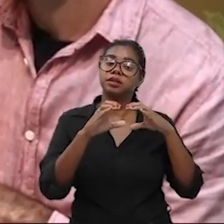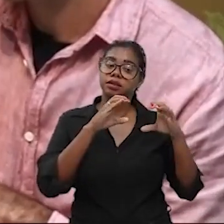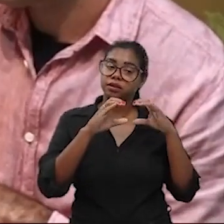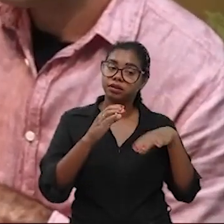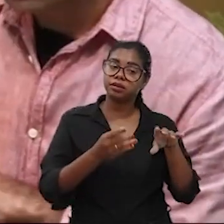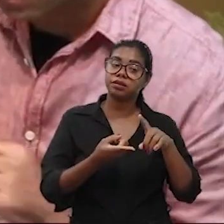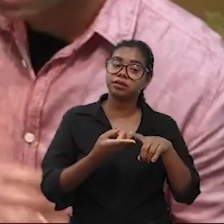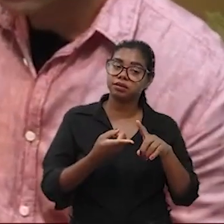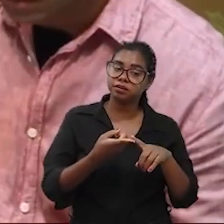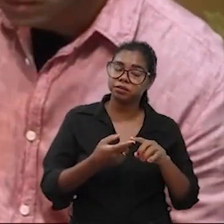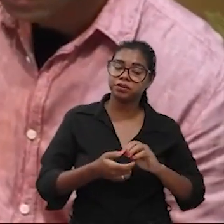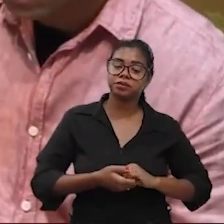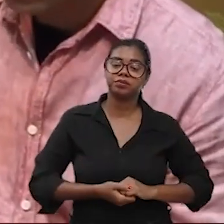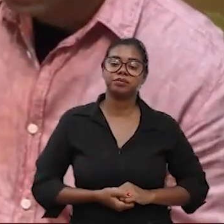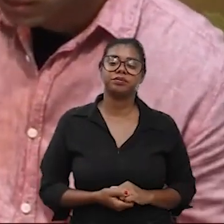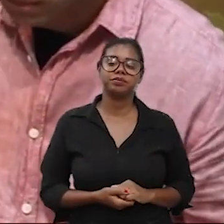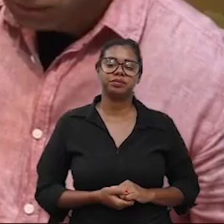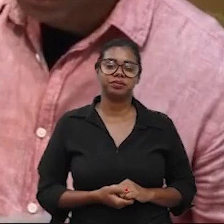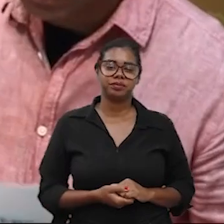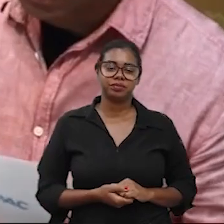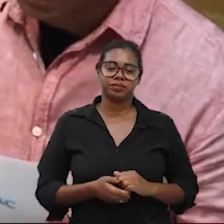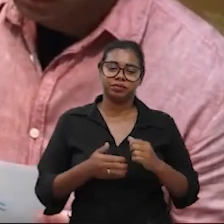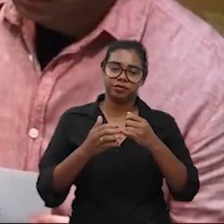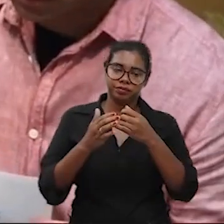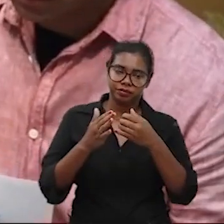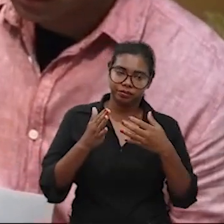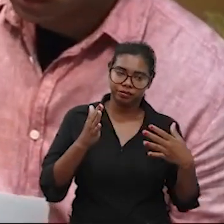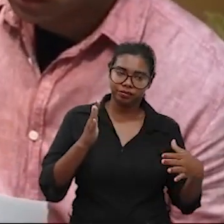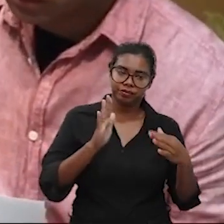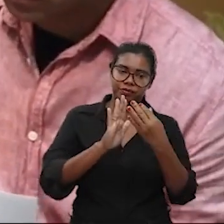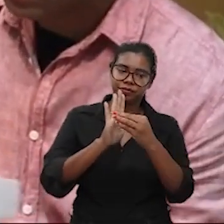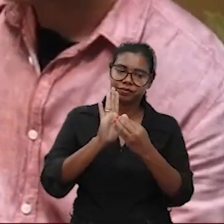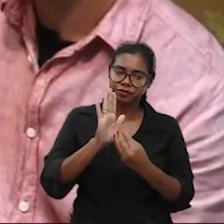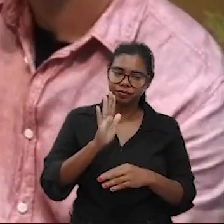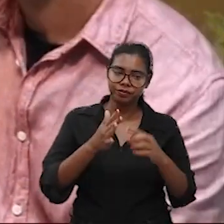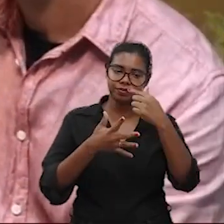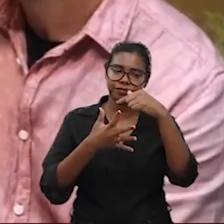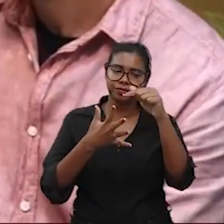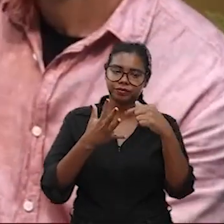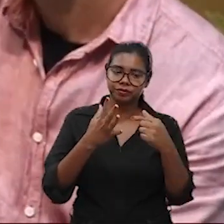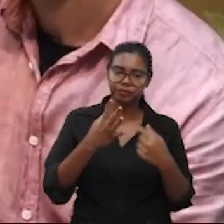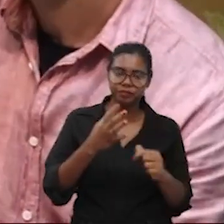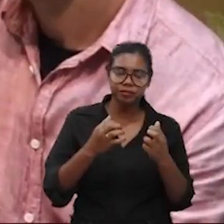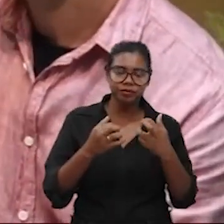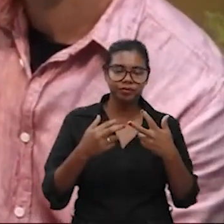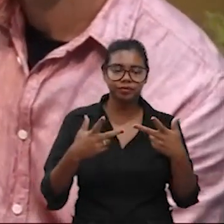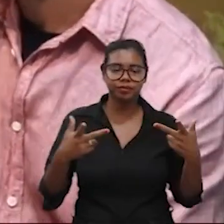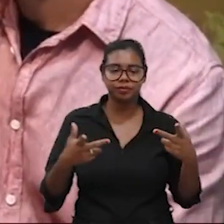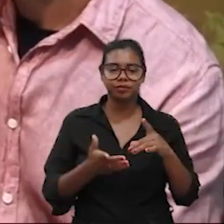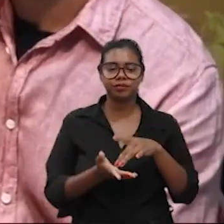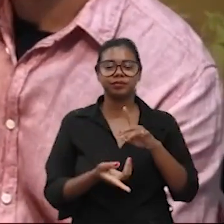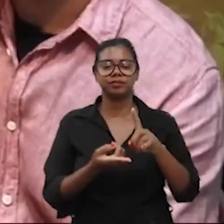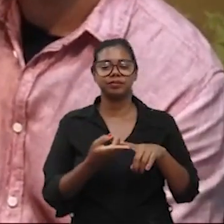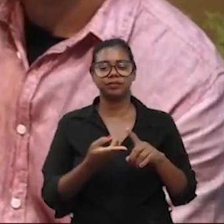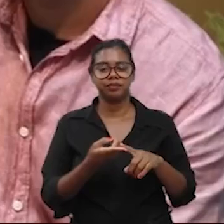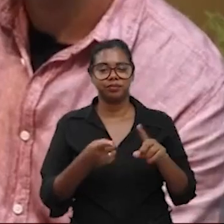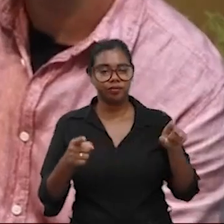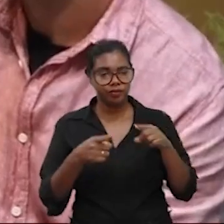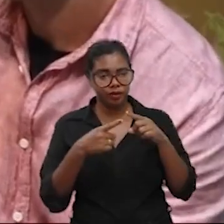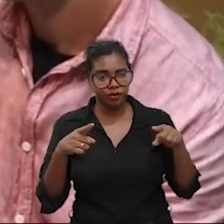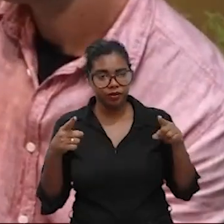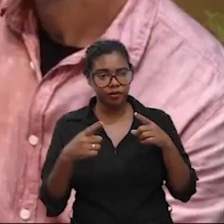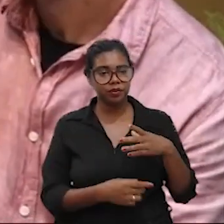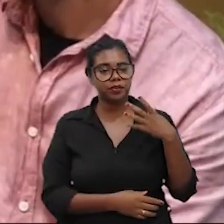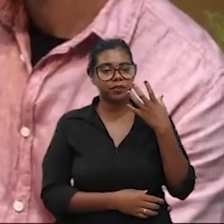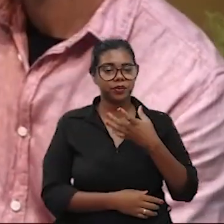vá naquele repertório usar alguma música, né? Então a gente já vai